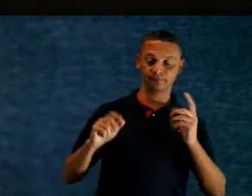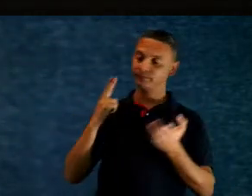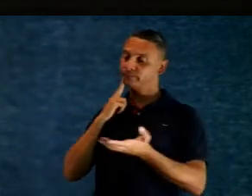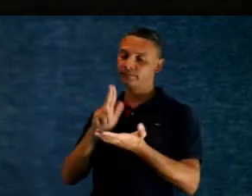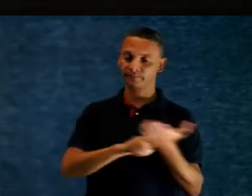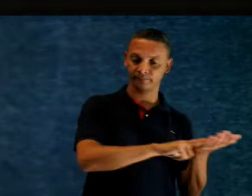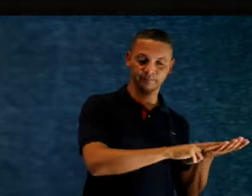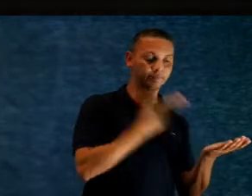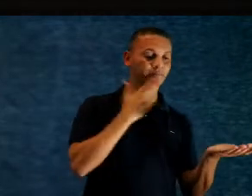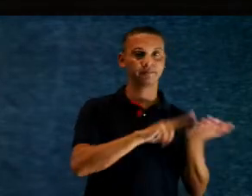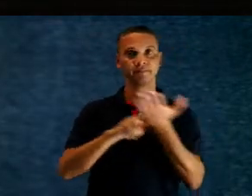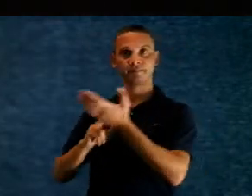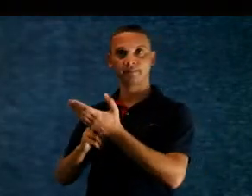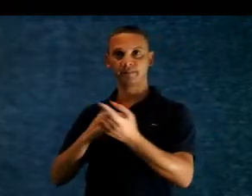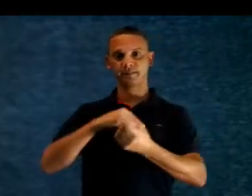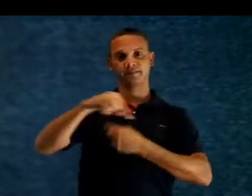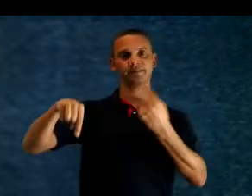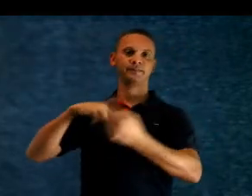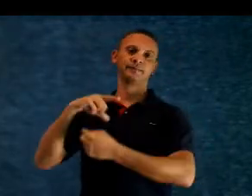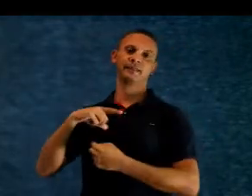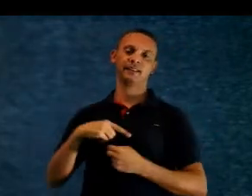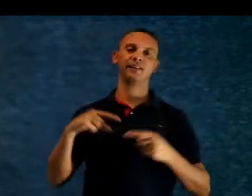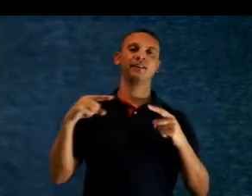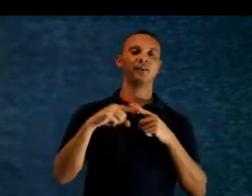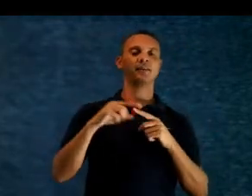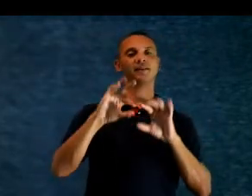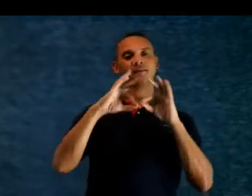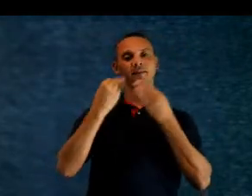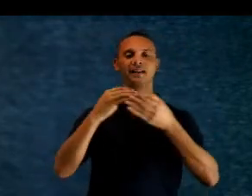do Carlos para ela, mas muito assim,